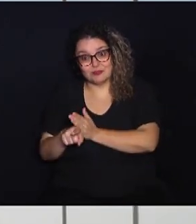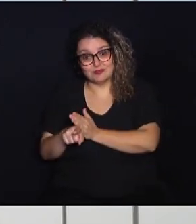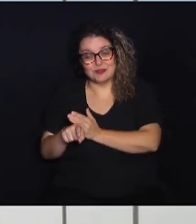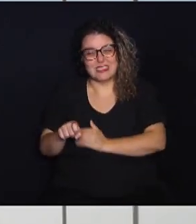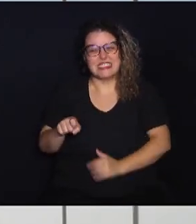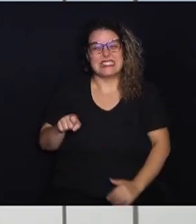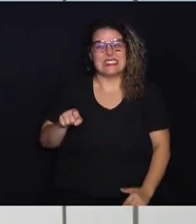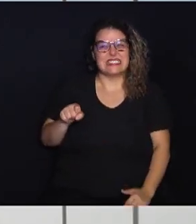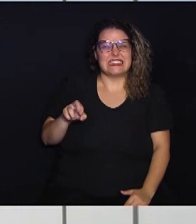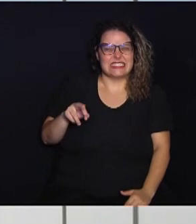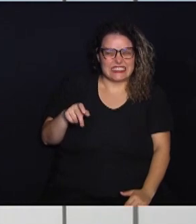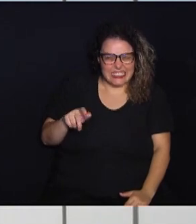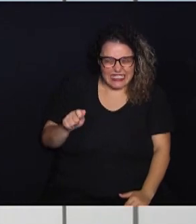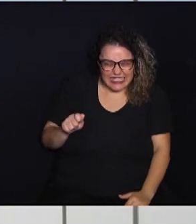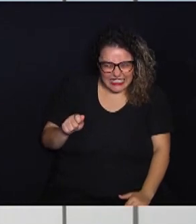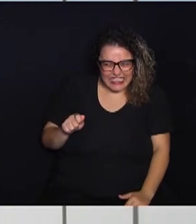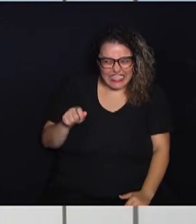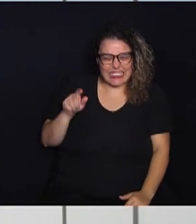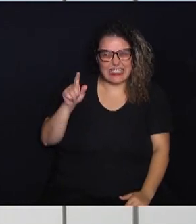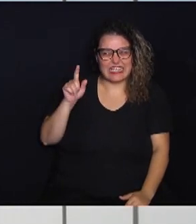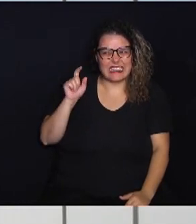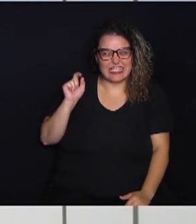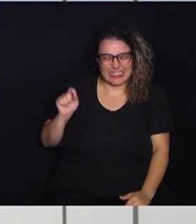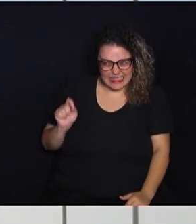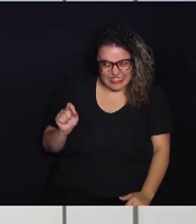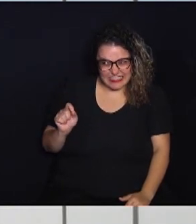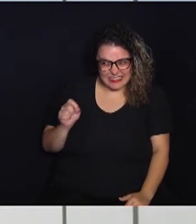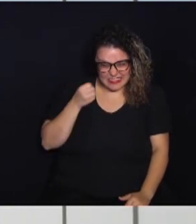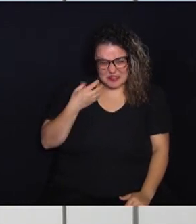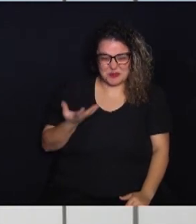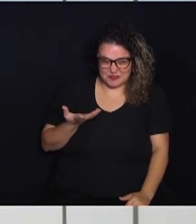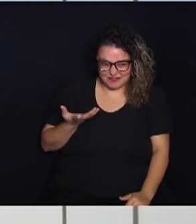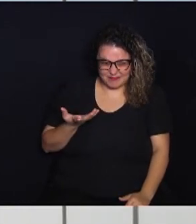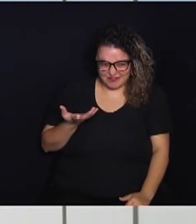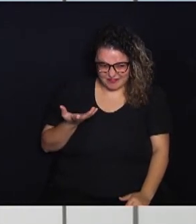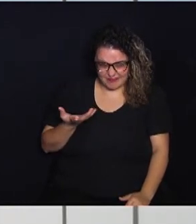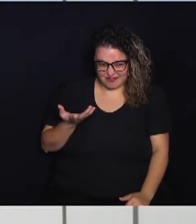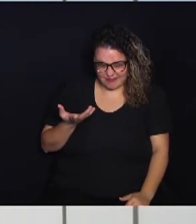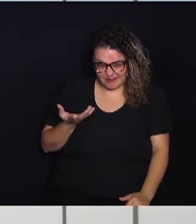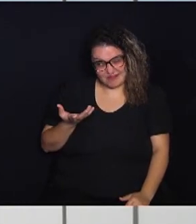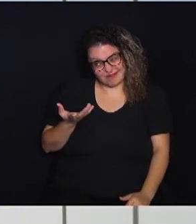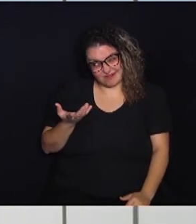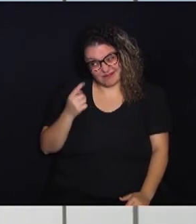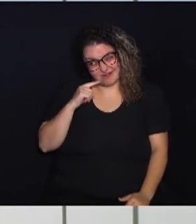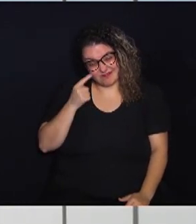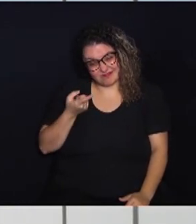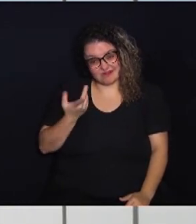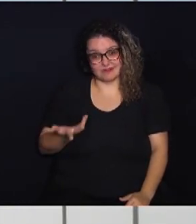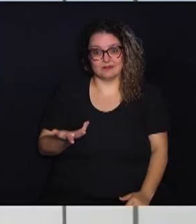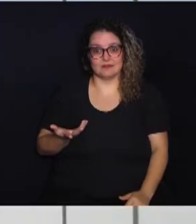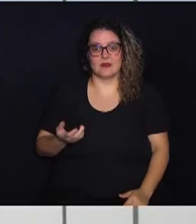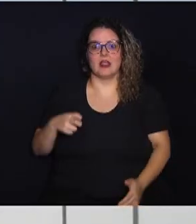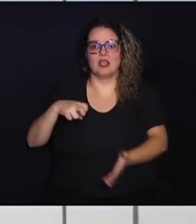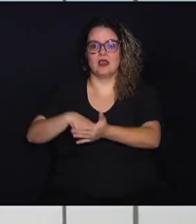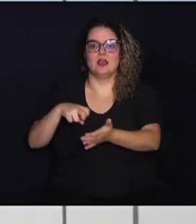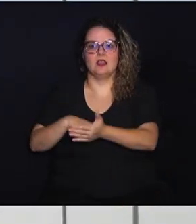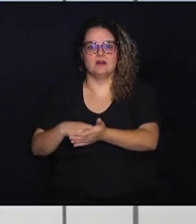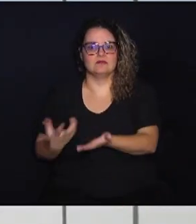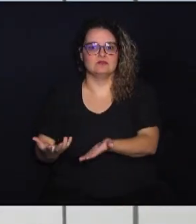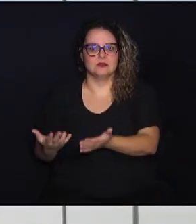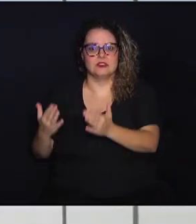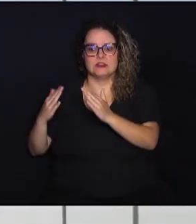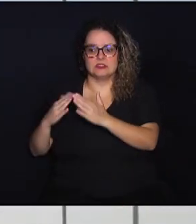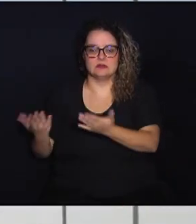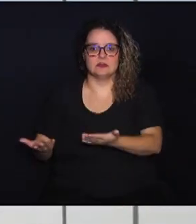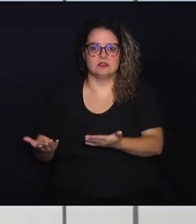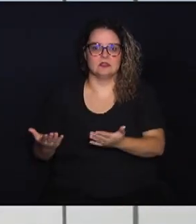Porque veja só, né? Tudo bem, a gente impõe uma multa para uma família. Aí a criança vai no vizinho, vai para a escola, né,